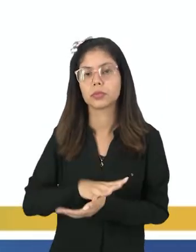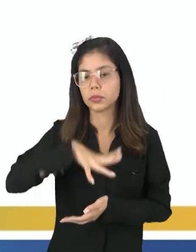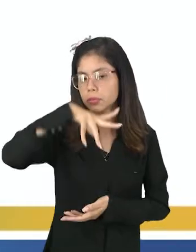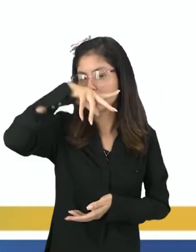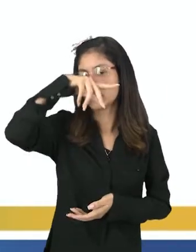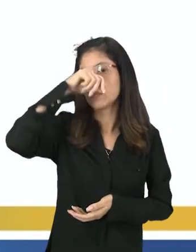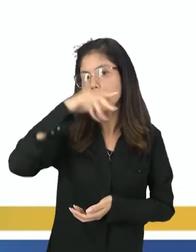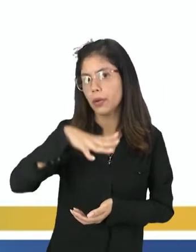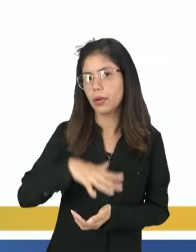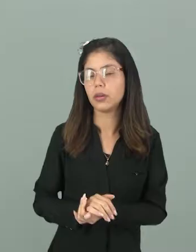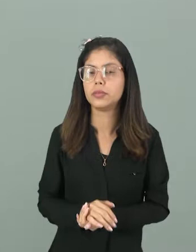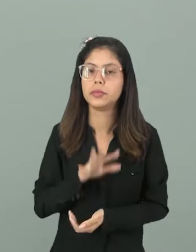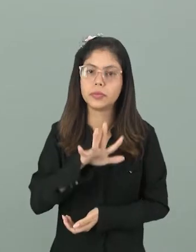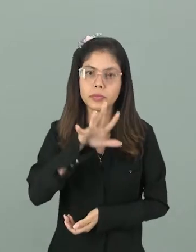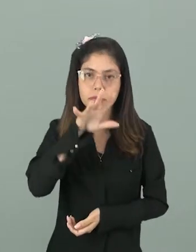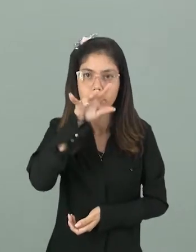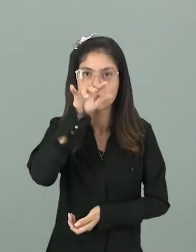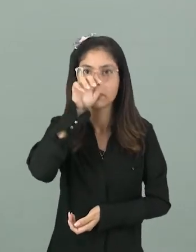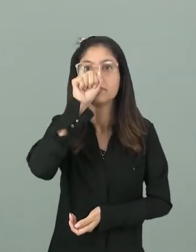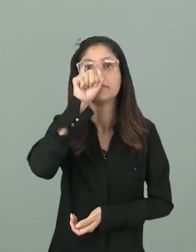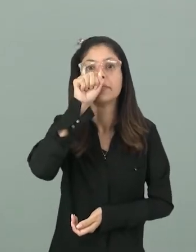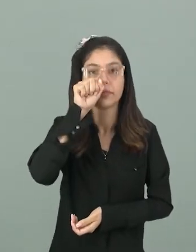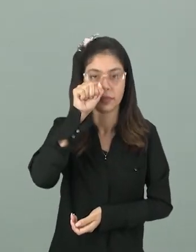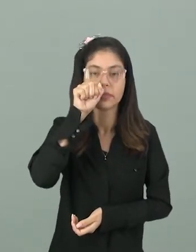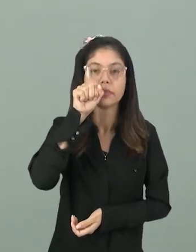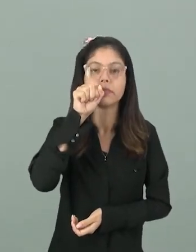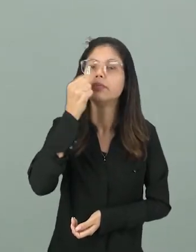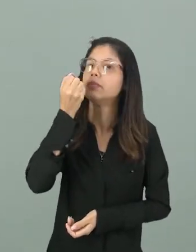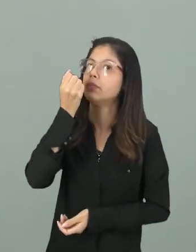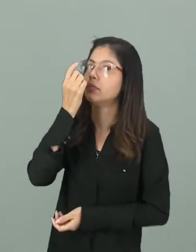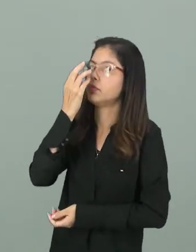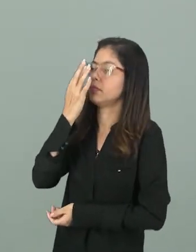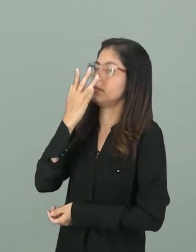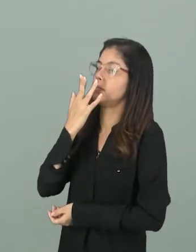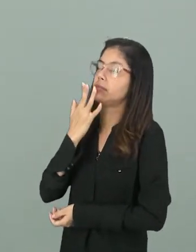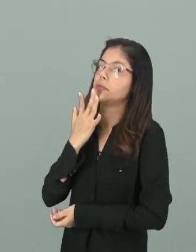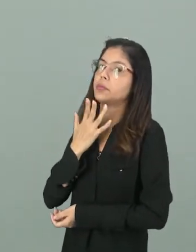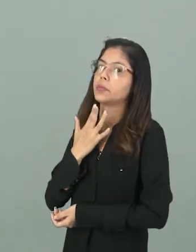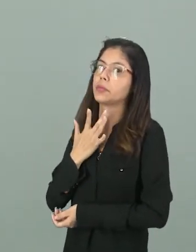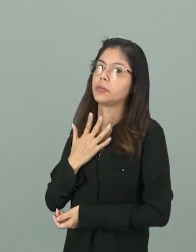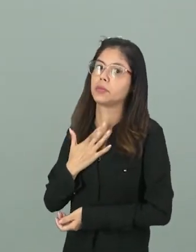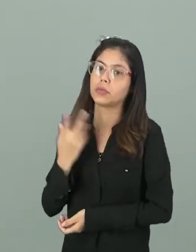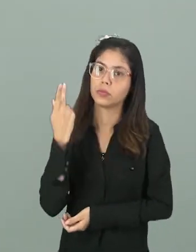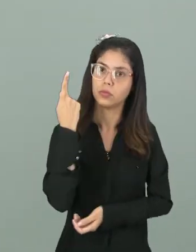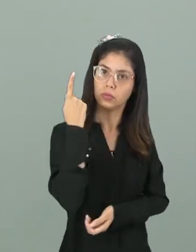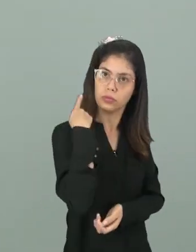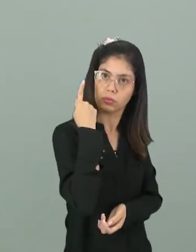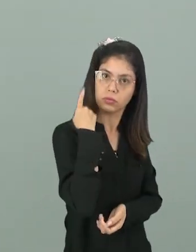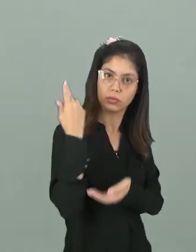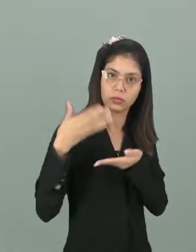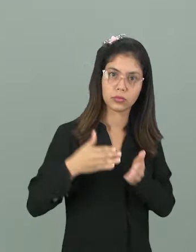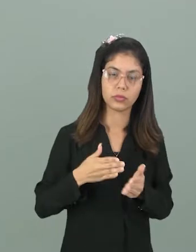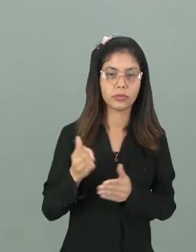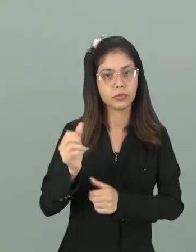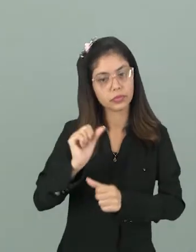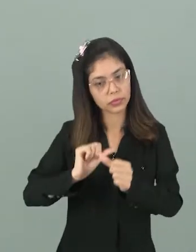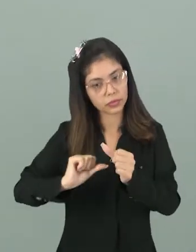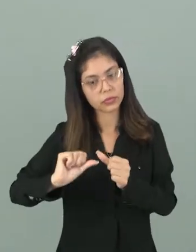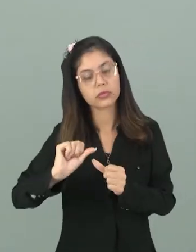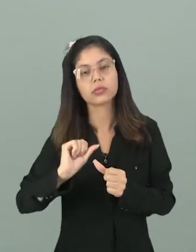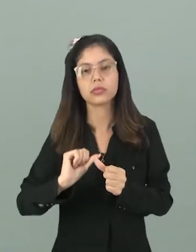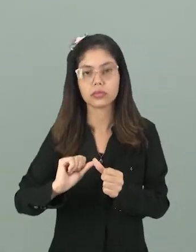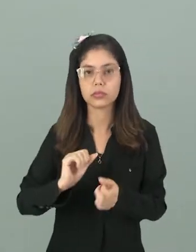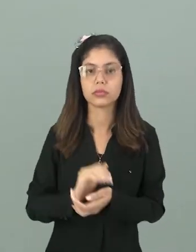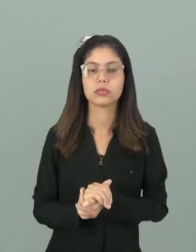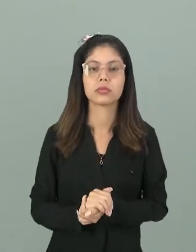seguinte forma: nós captamos o oxigênio, esse oxigênio entra no nosso corpo, mas quando chega lá no pulmão, acontece o processo de hematose,